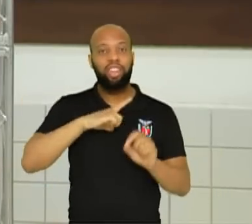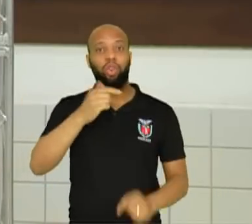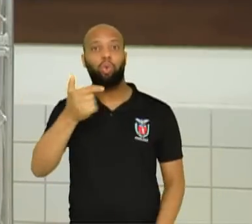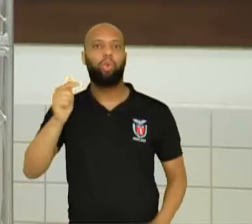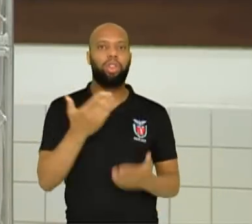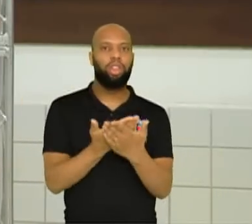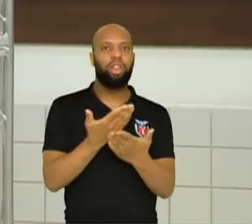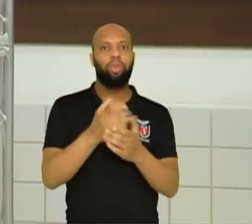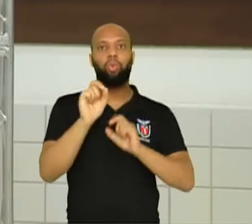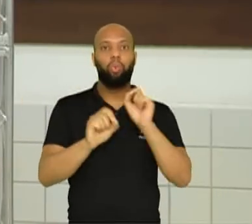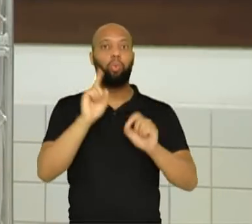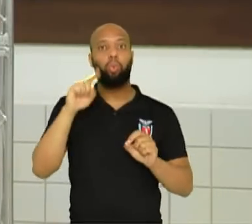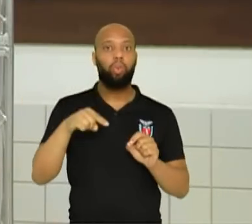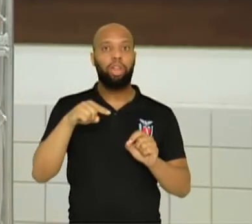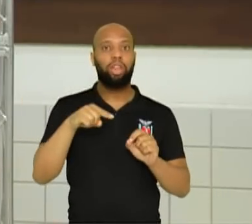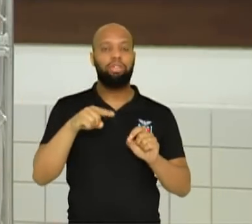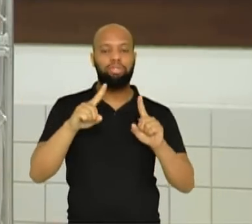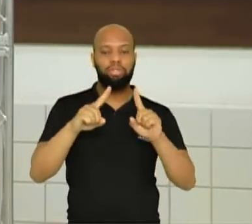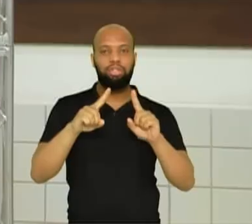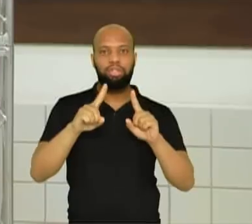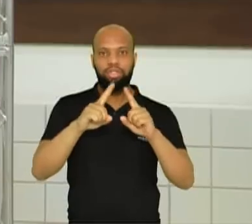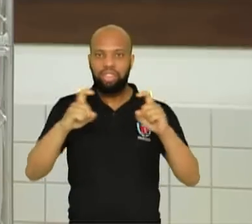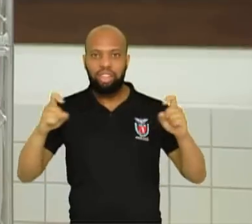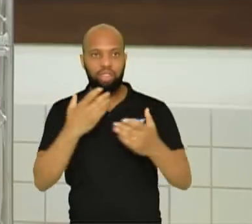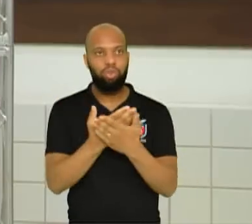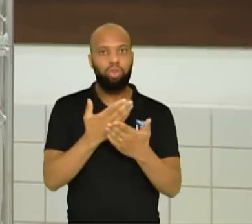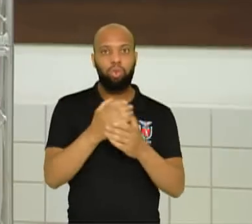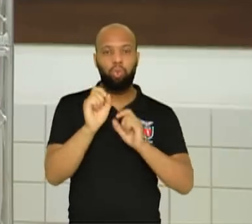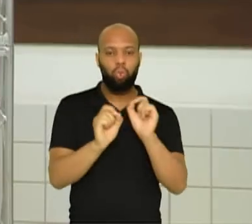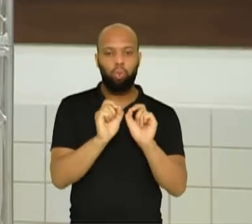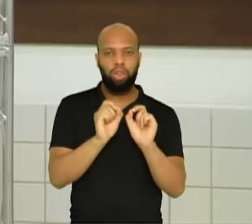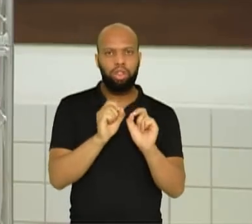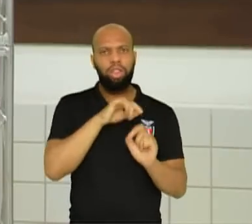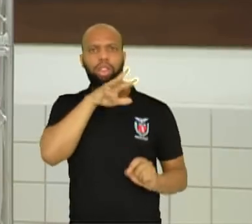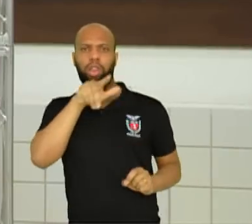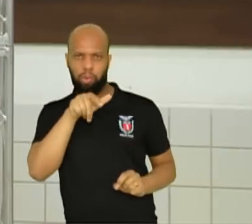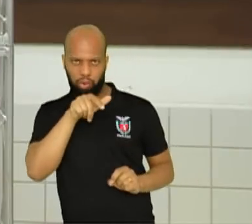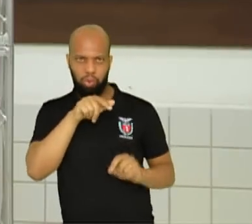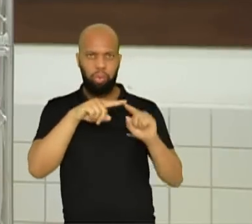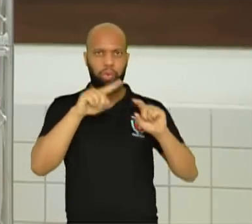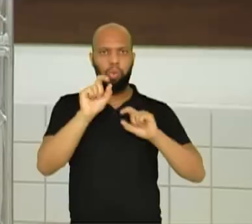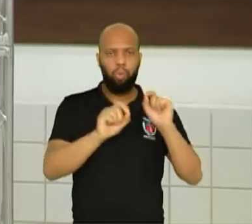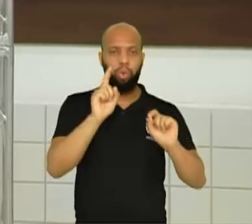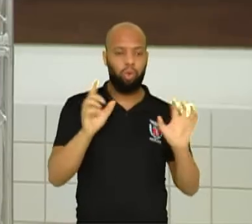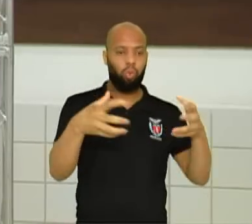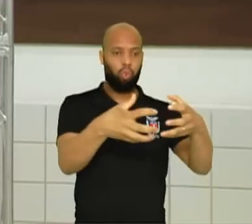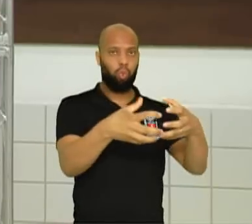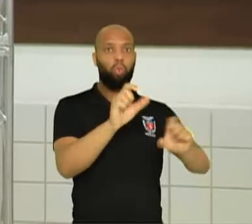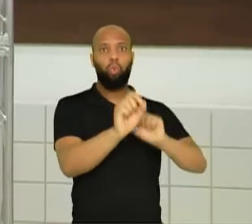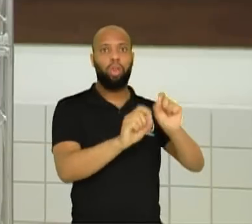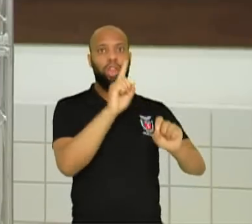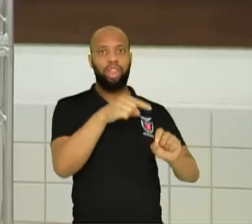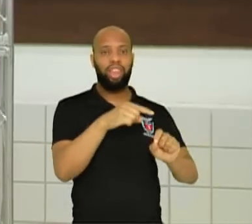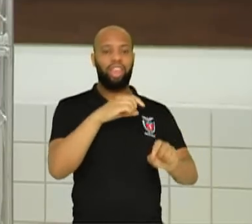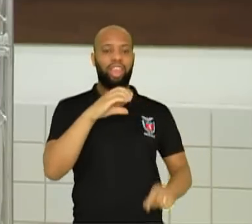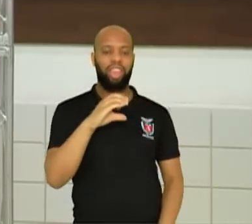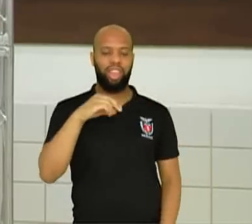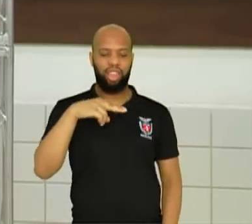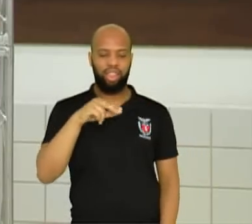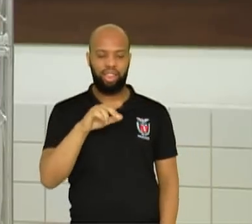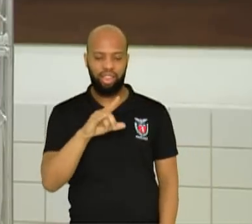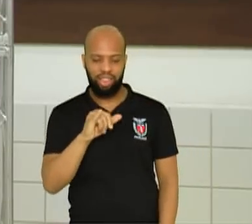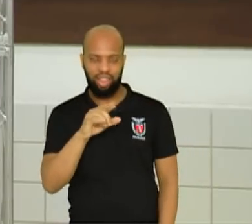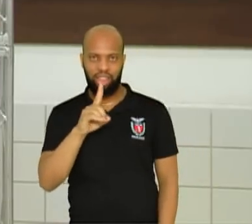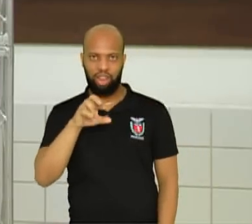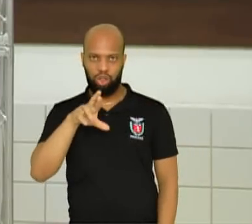de ciências para estudar zoologia. O nosso grupo de hoje é o grupo dos quinidários, então você está vendo que a gente tem vários representantes aqui no